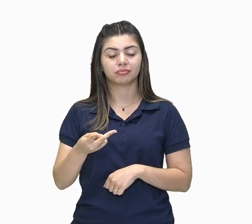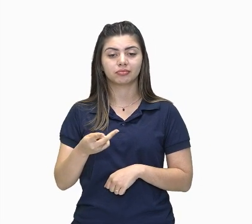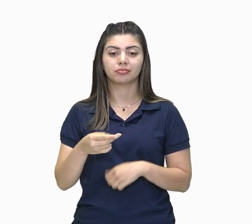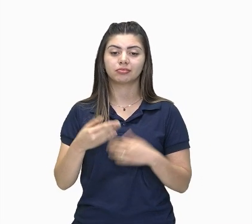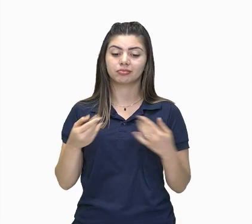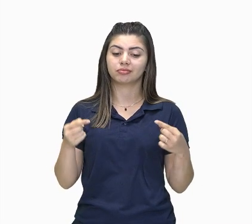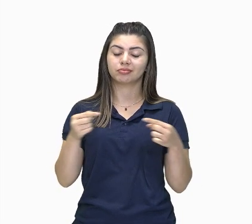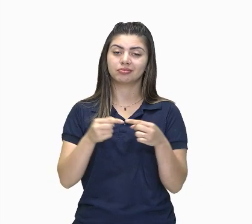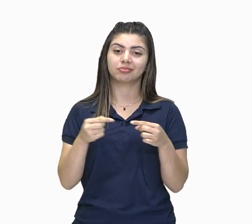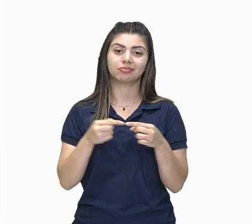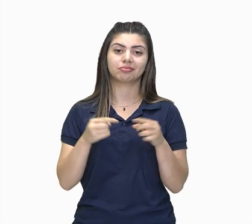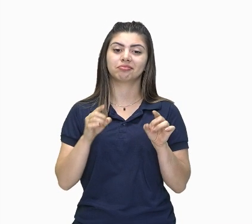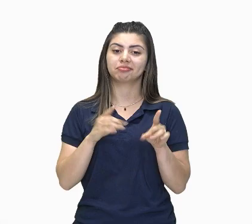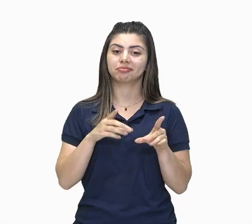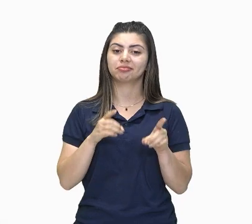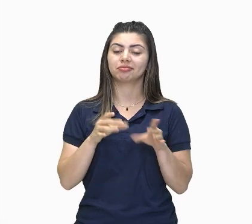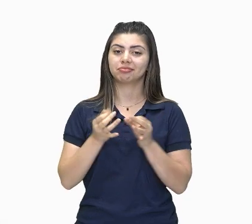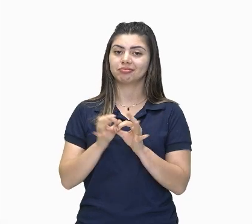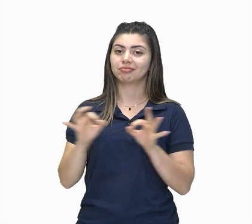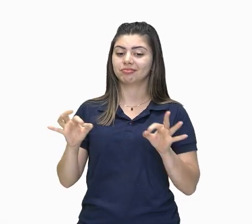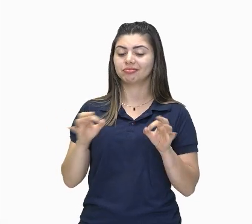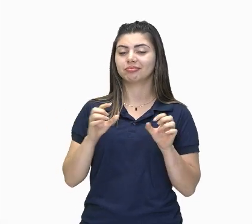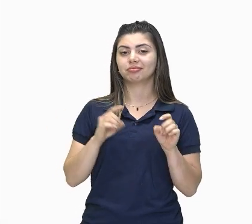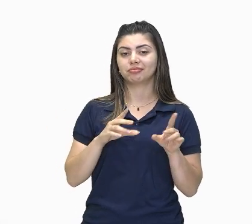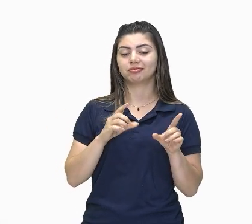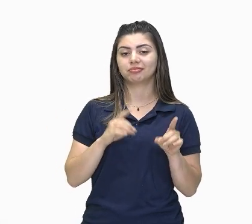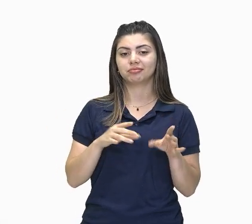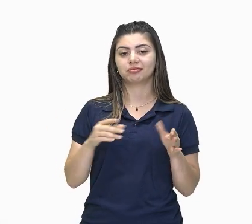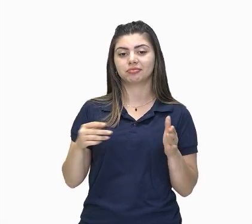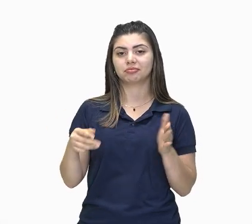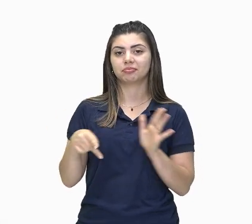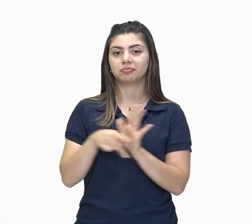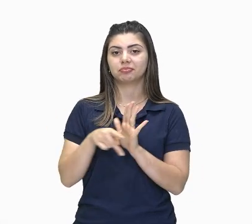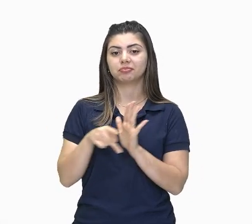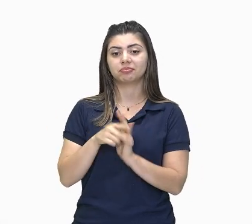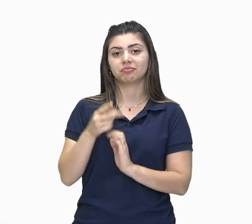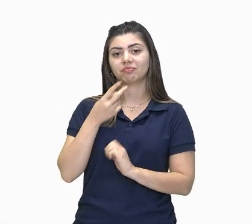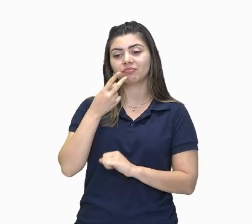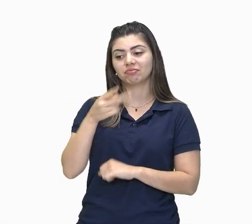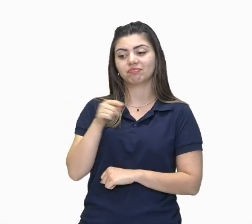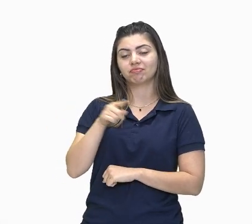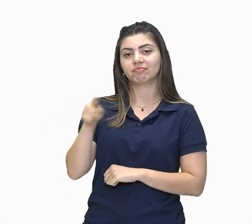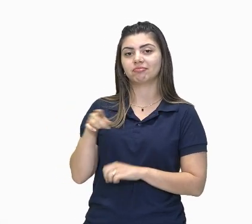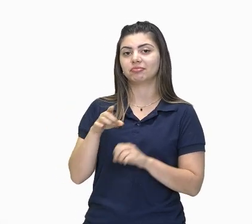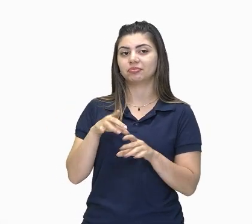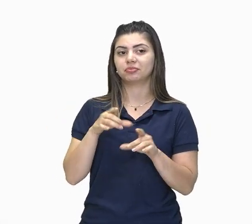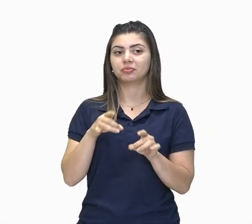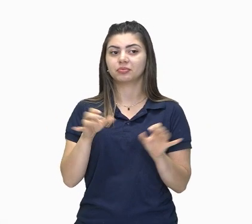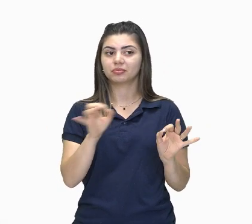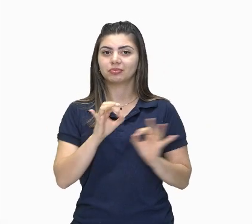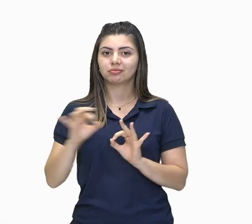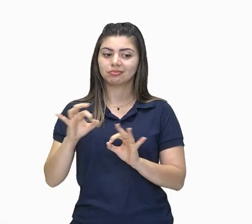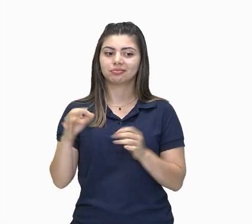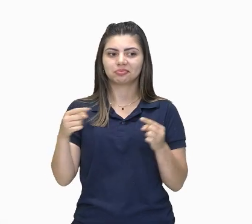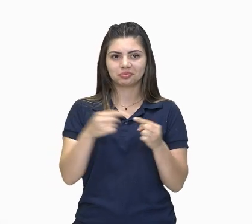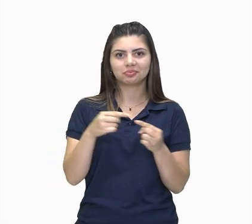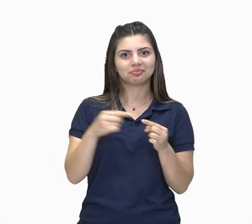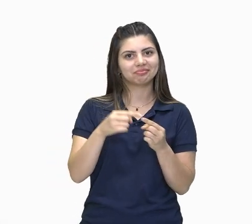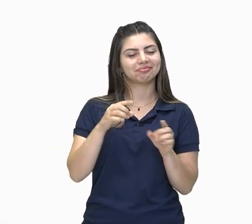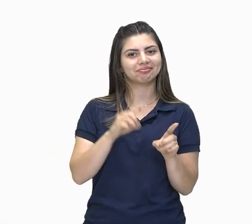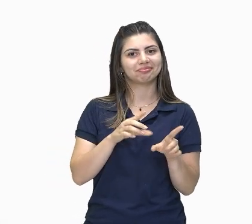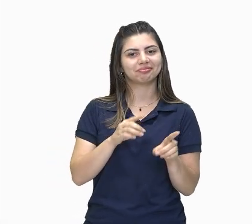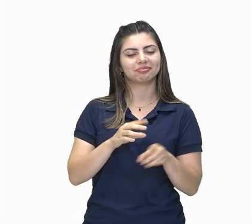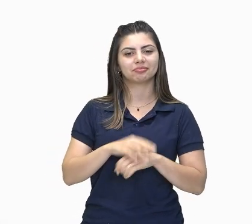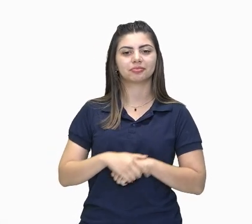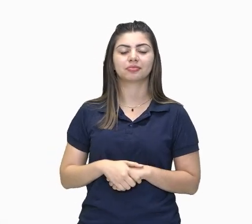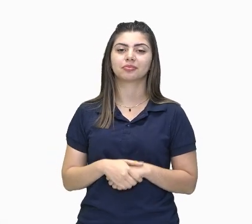já é uma doutrina, já faz parte da doutrina dela afirmar que não tem doutrina. Então não tem